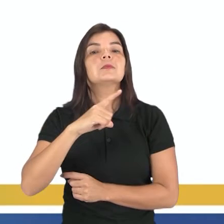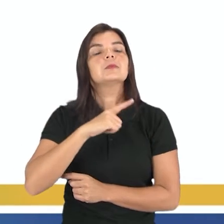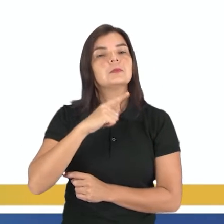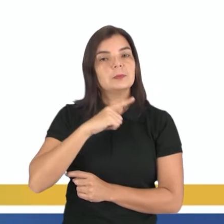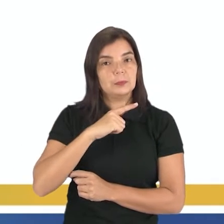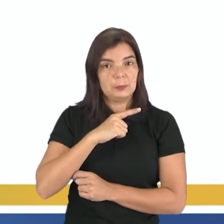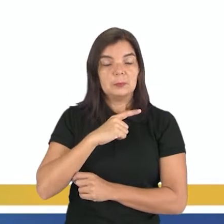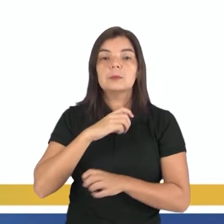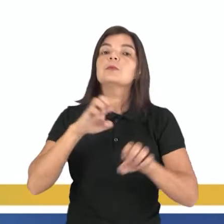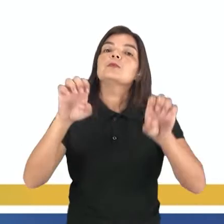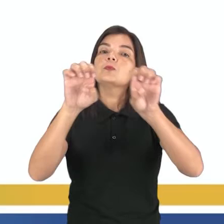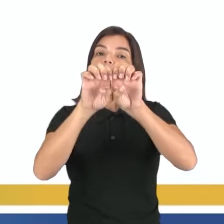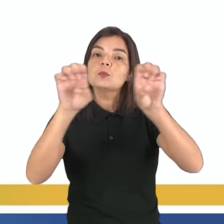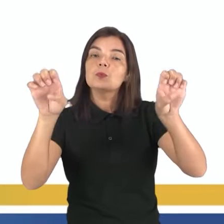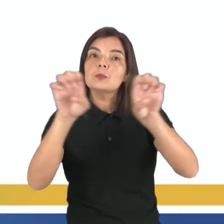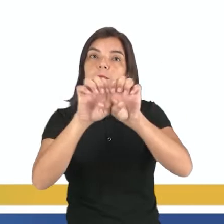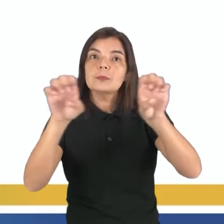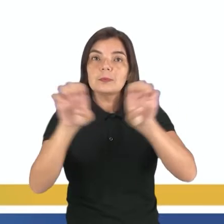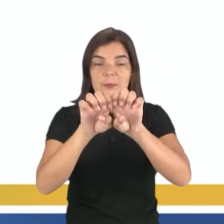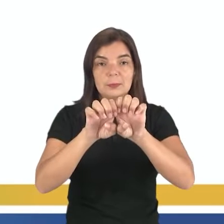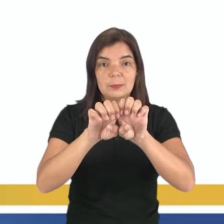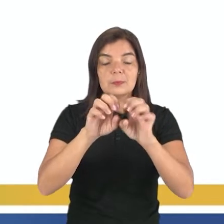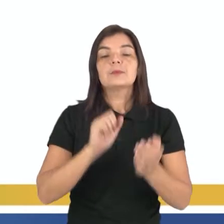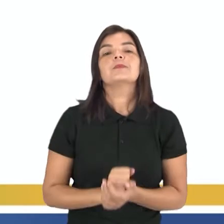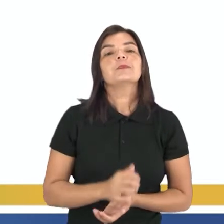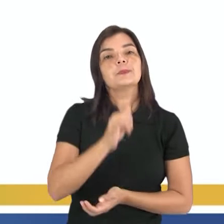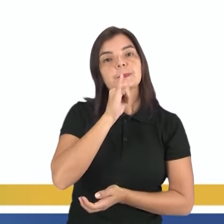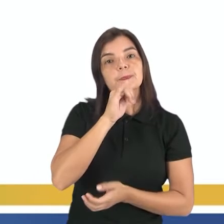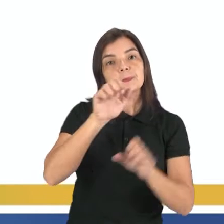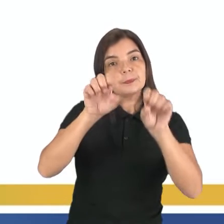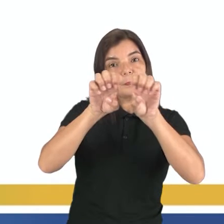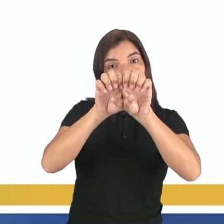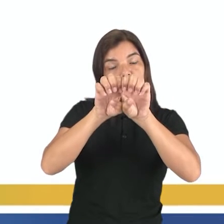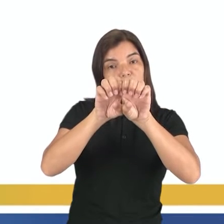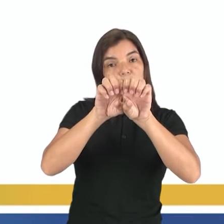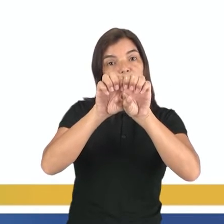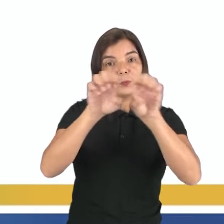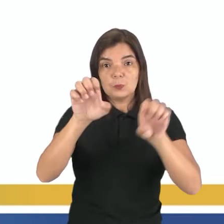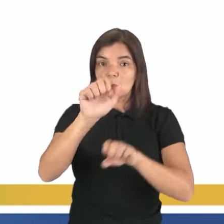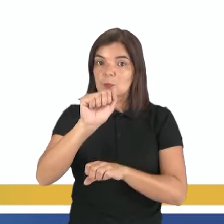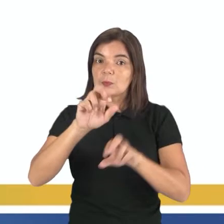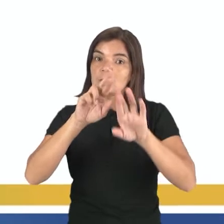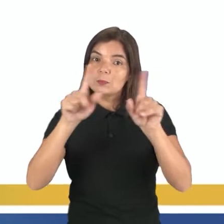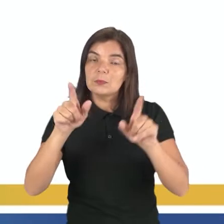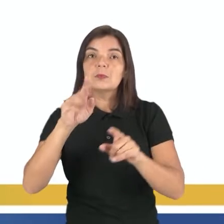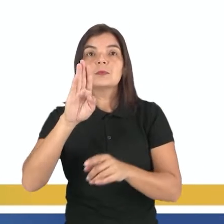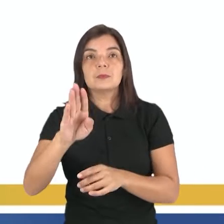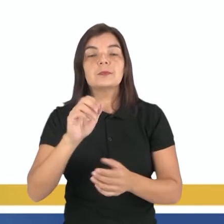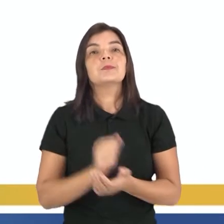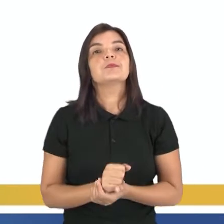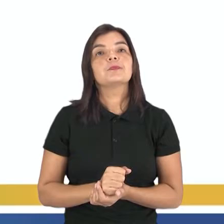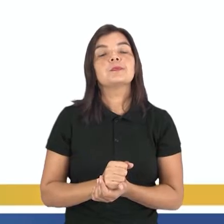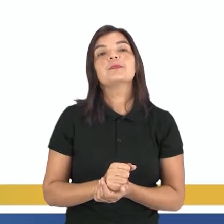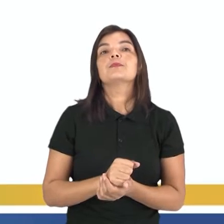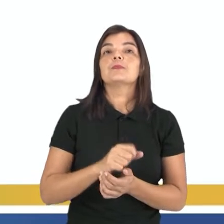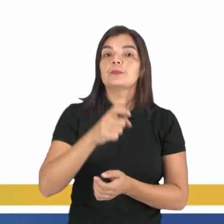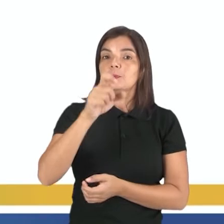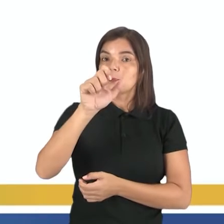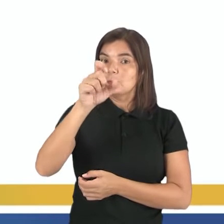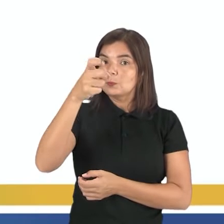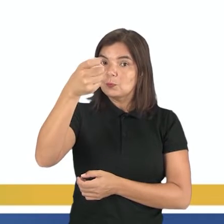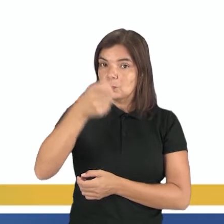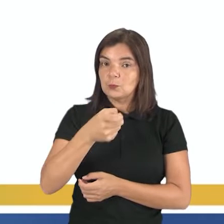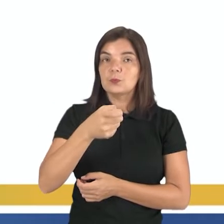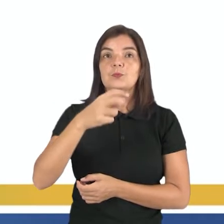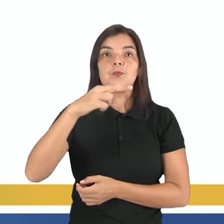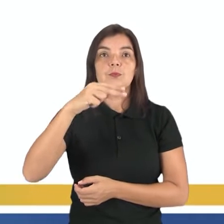uma equação aí literal em termos de a e b. Como a é diferente de zero, eu posso passar o a dividindo, então fica x igual a